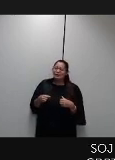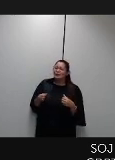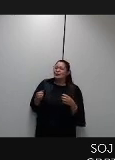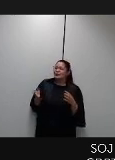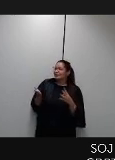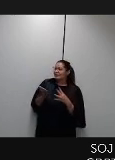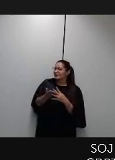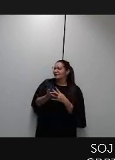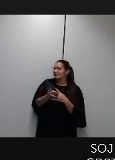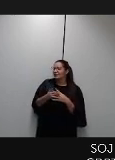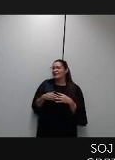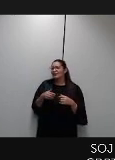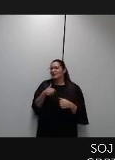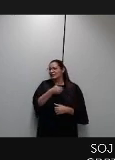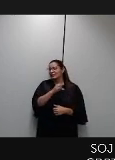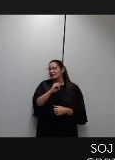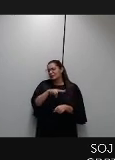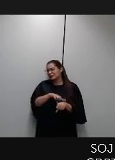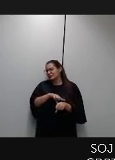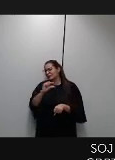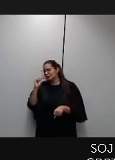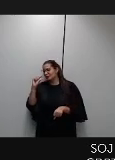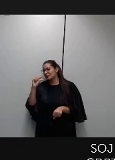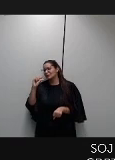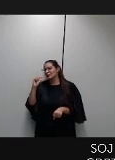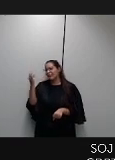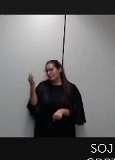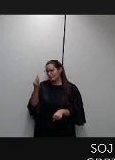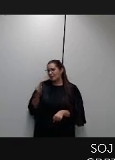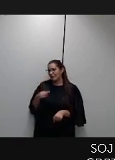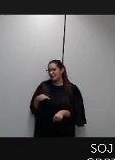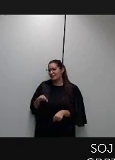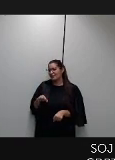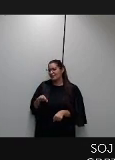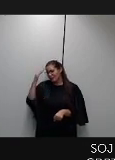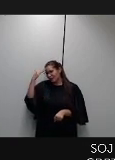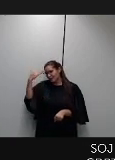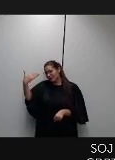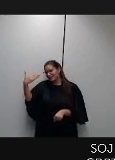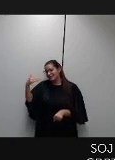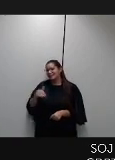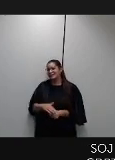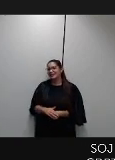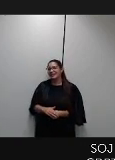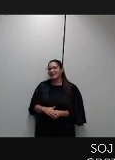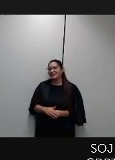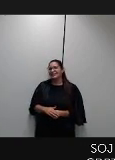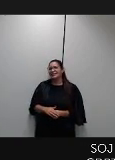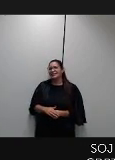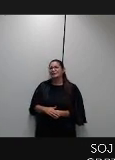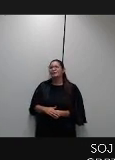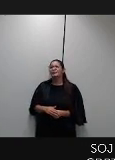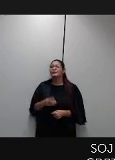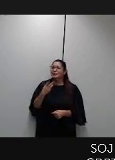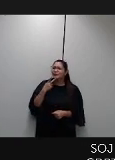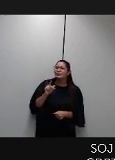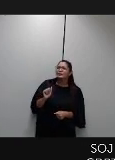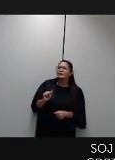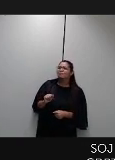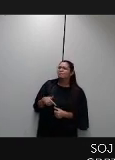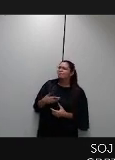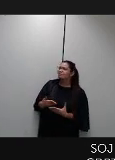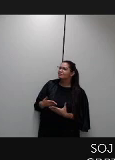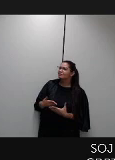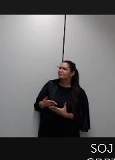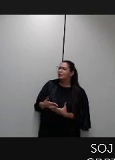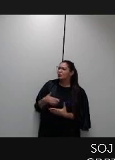na sequência Ok perfeita brigar Jelly o palming estava olhando pois não seguintes duas